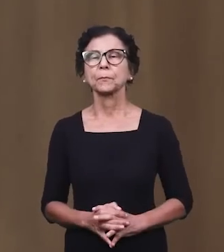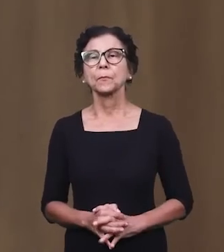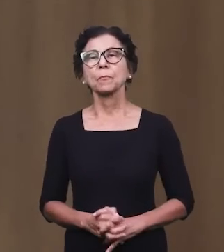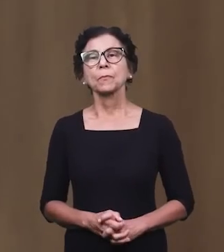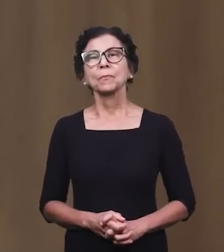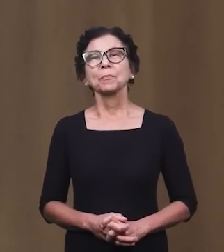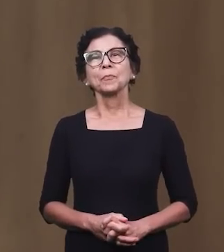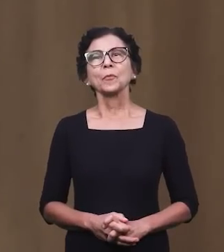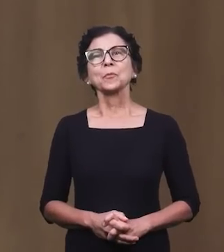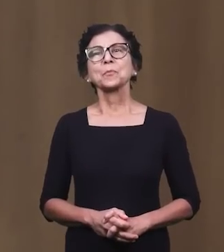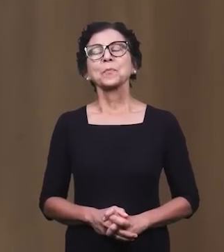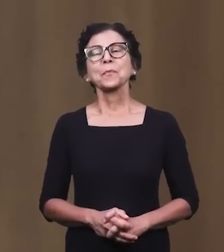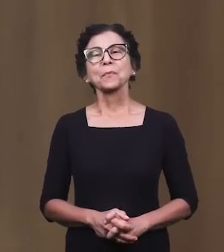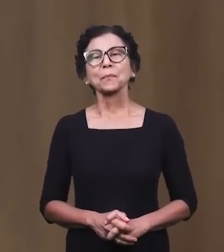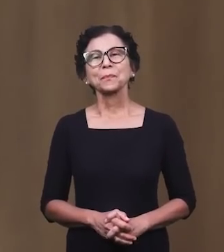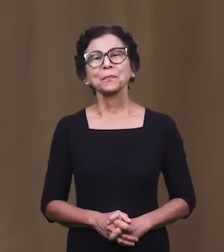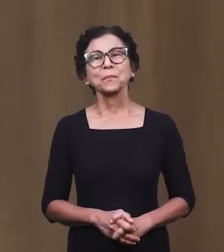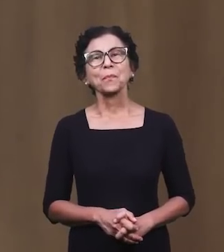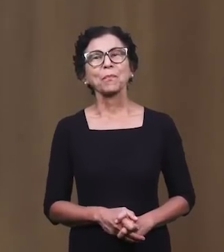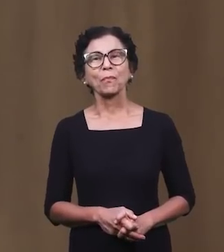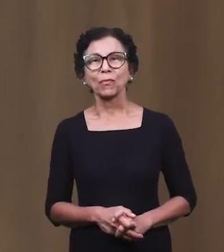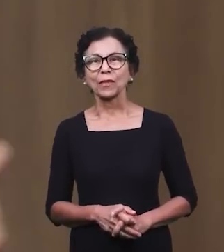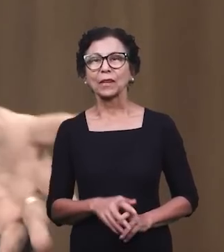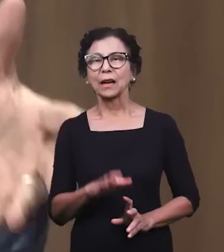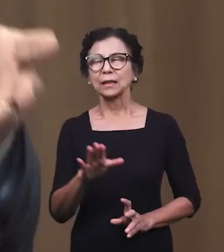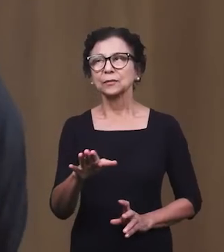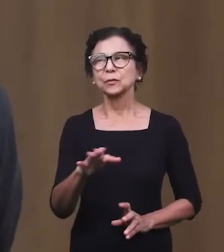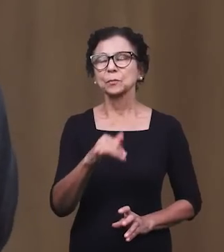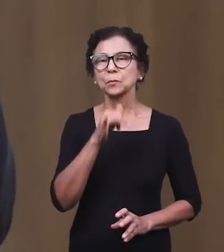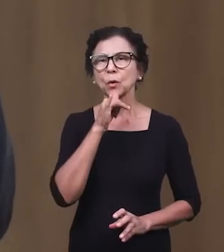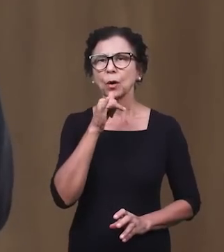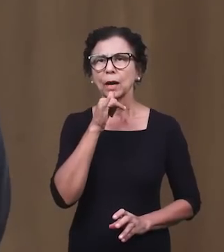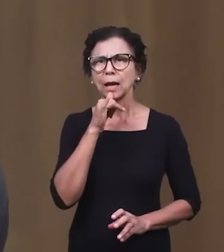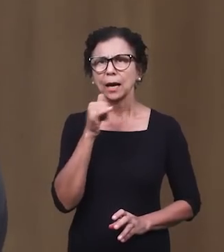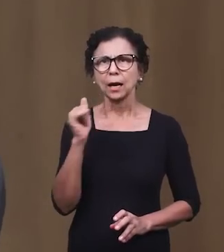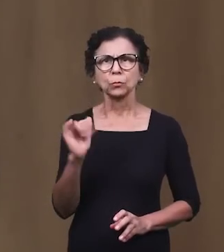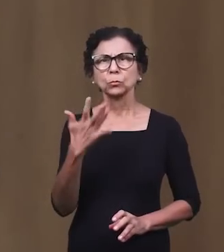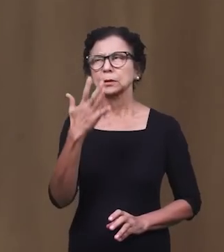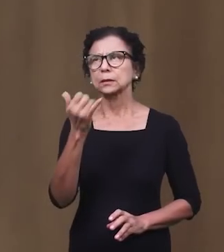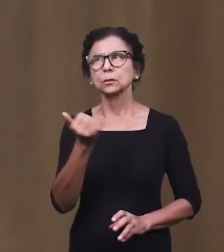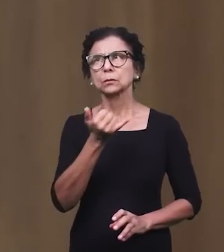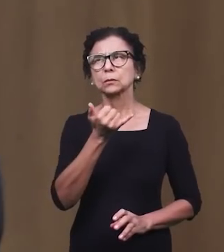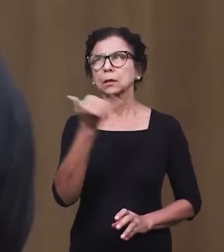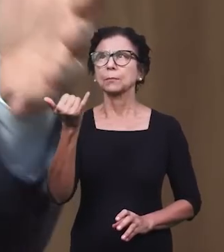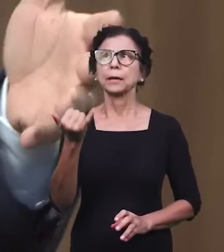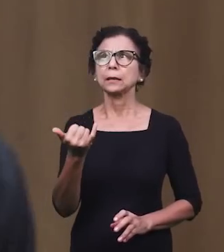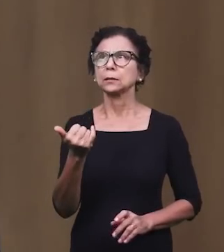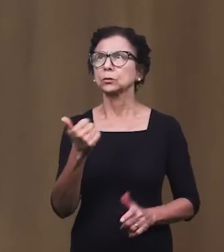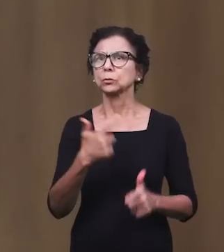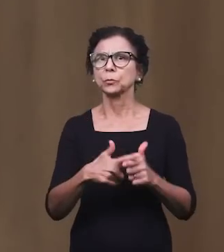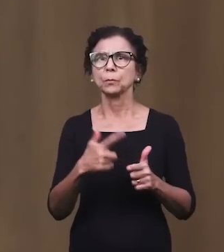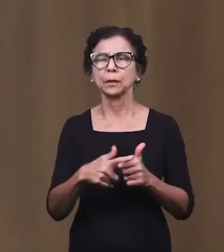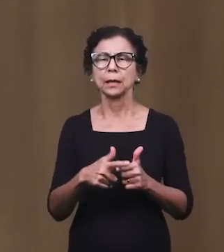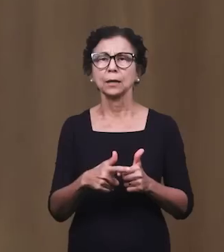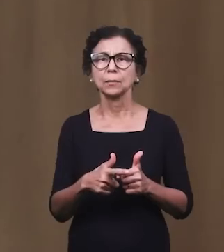é bom que o jovem crie a sua reserva de emergência. No caso, agora o varão, a senhora